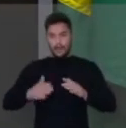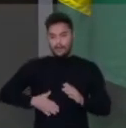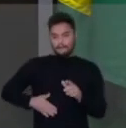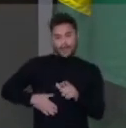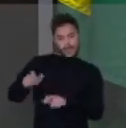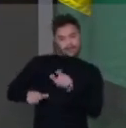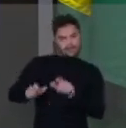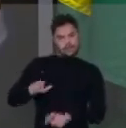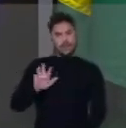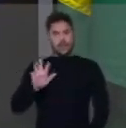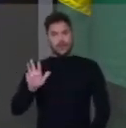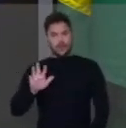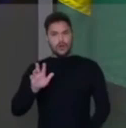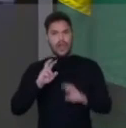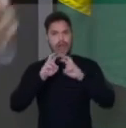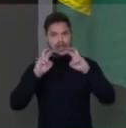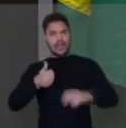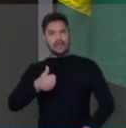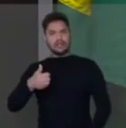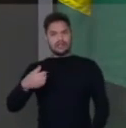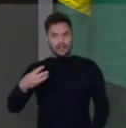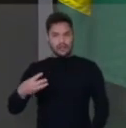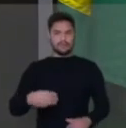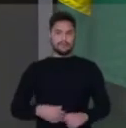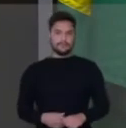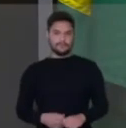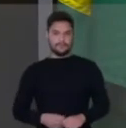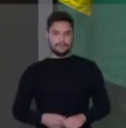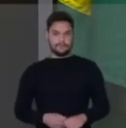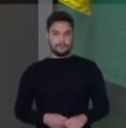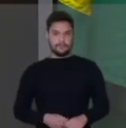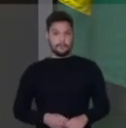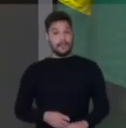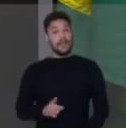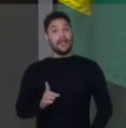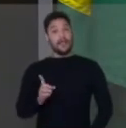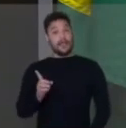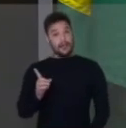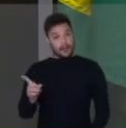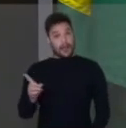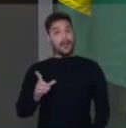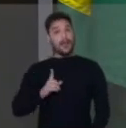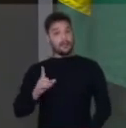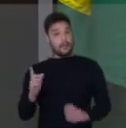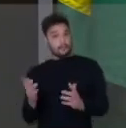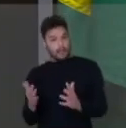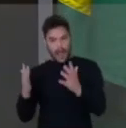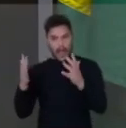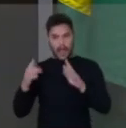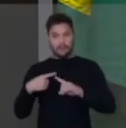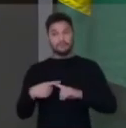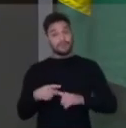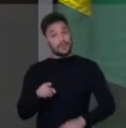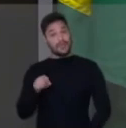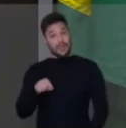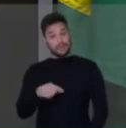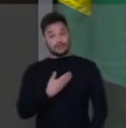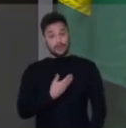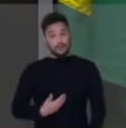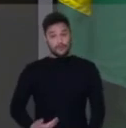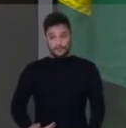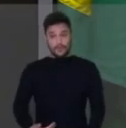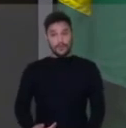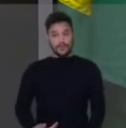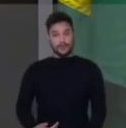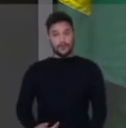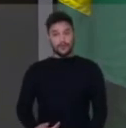comemorando, Lula, 13, né? É lá que tem a comemoração, porque de fato esse governo nada mais